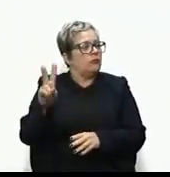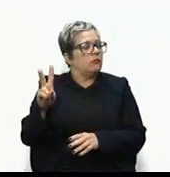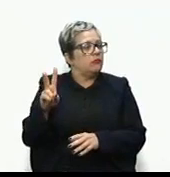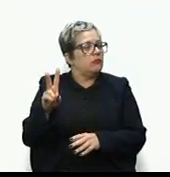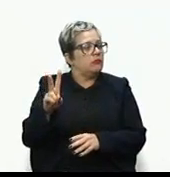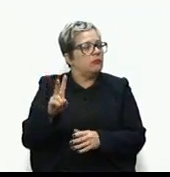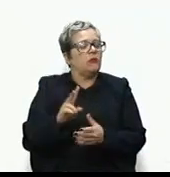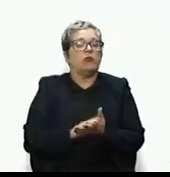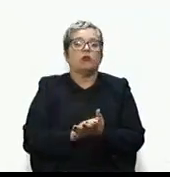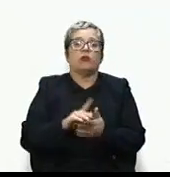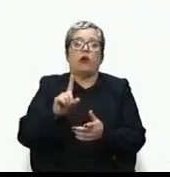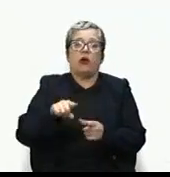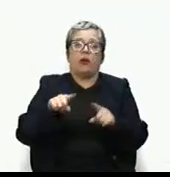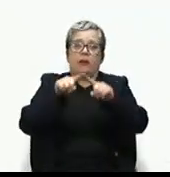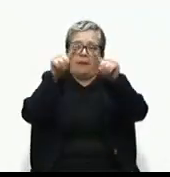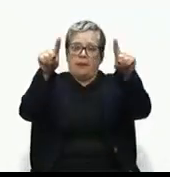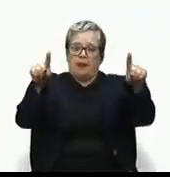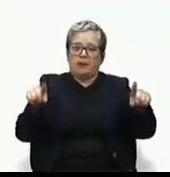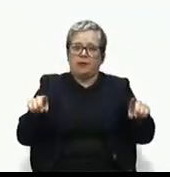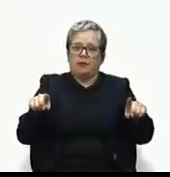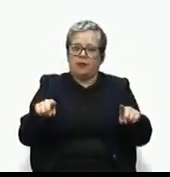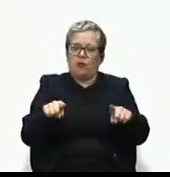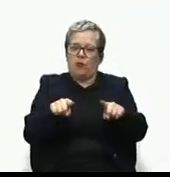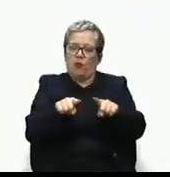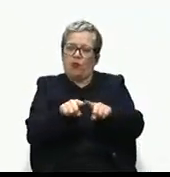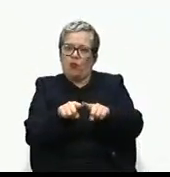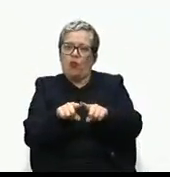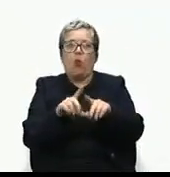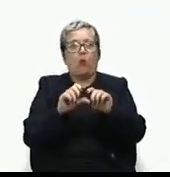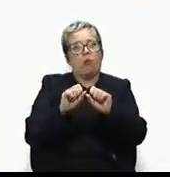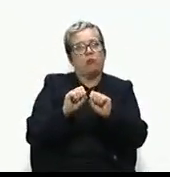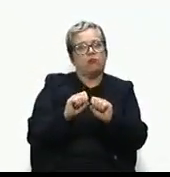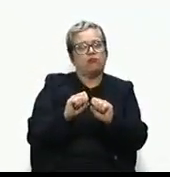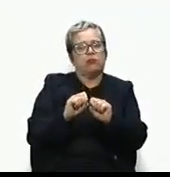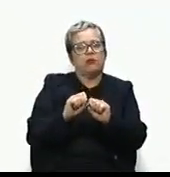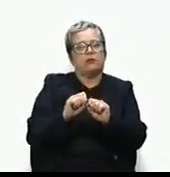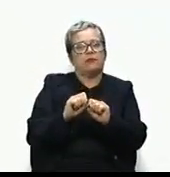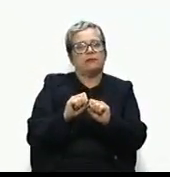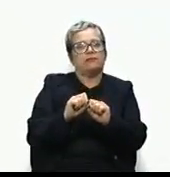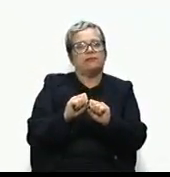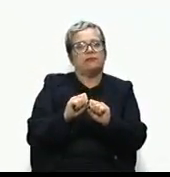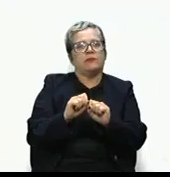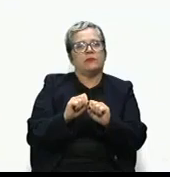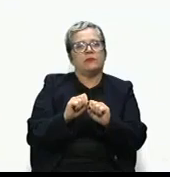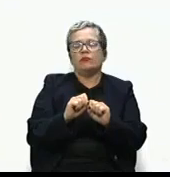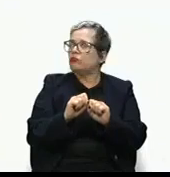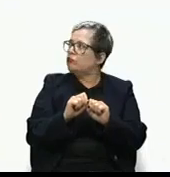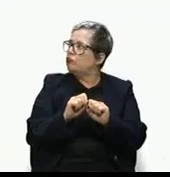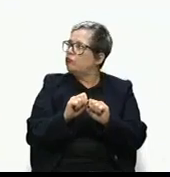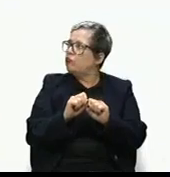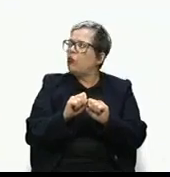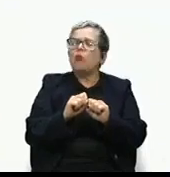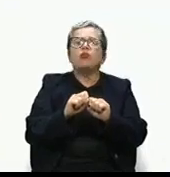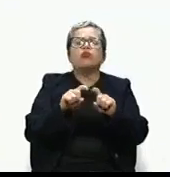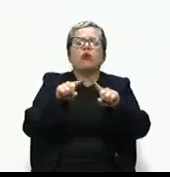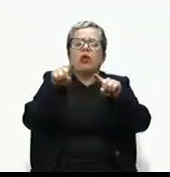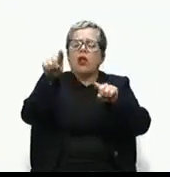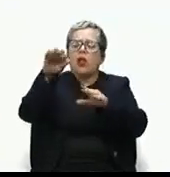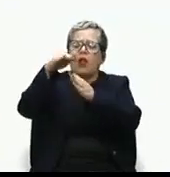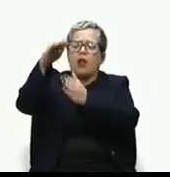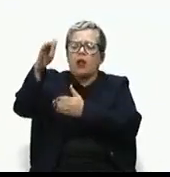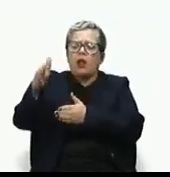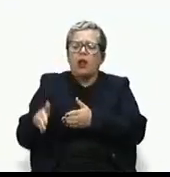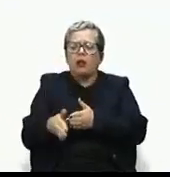aqui, quando é uma matriz do tipo quadrada, eles podem ser partes das diagonais. O que significa